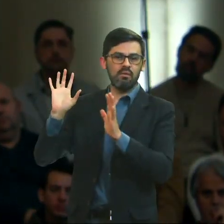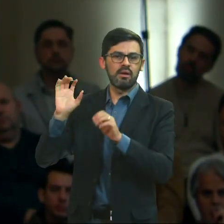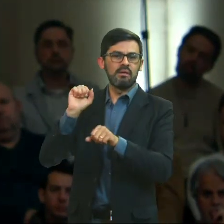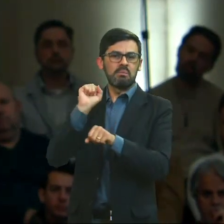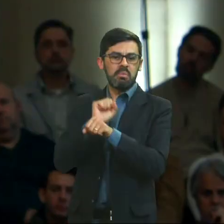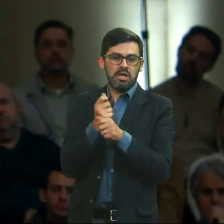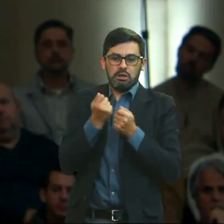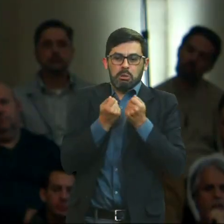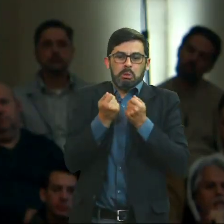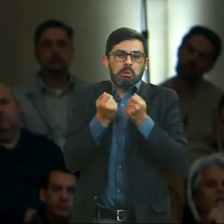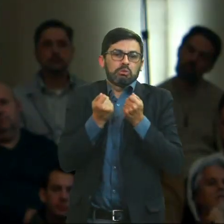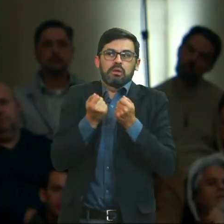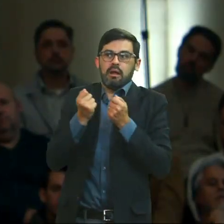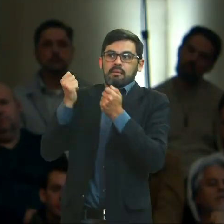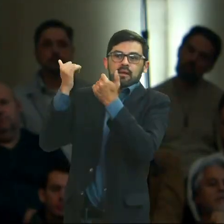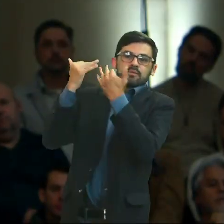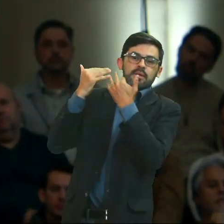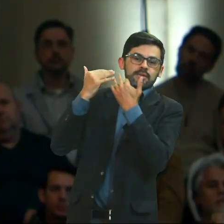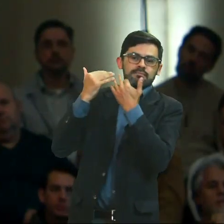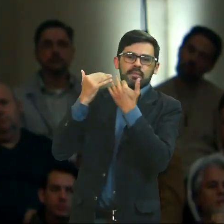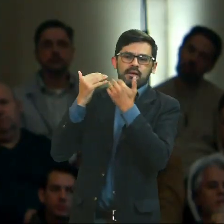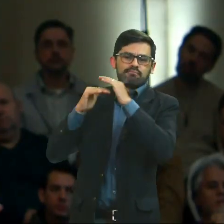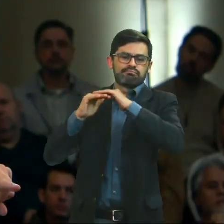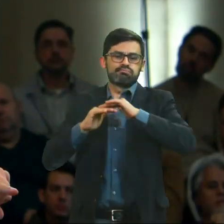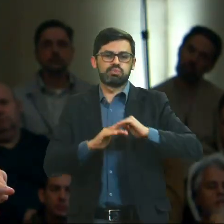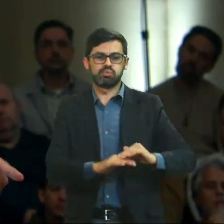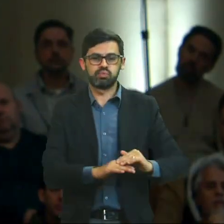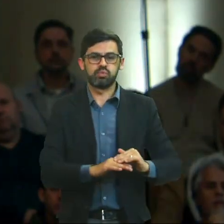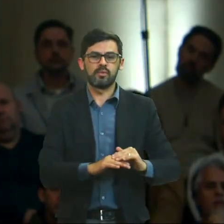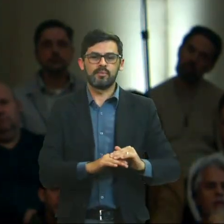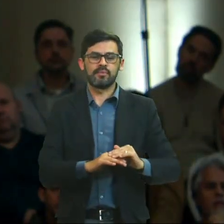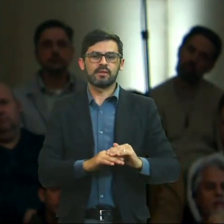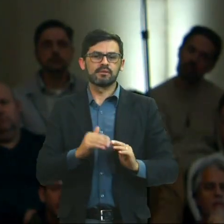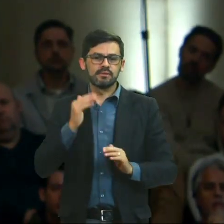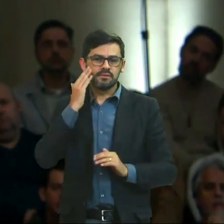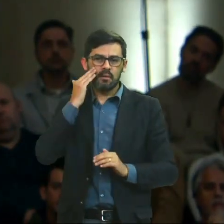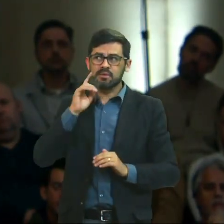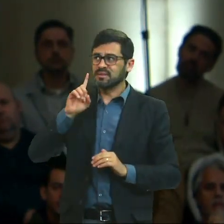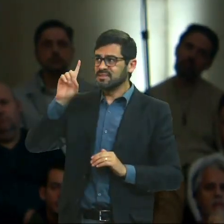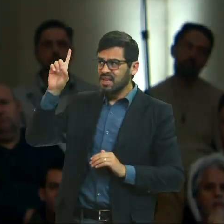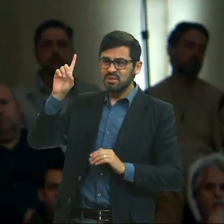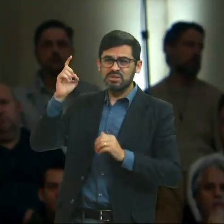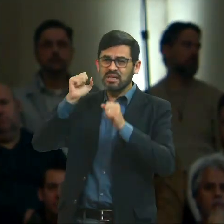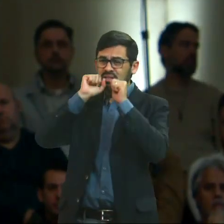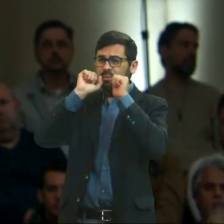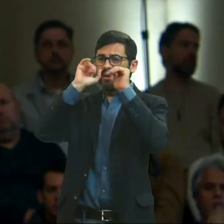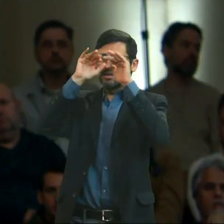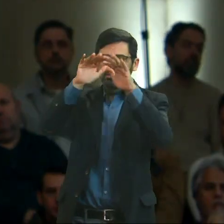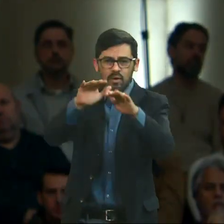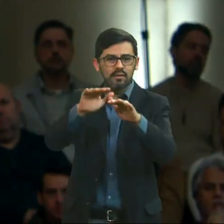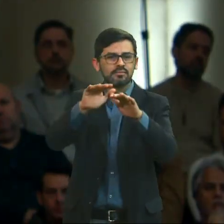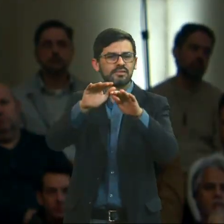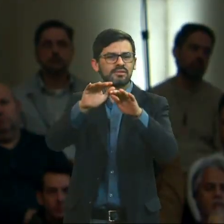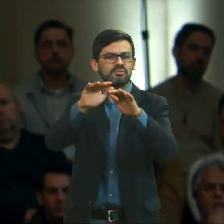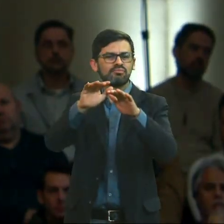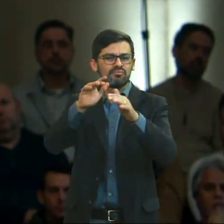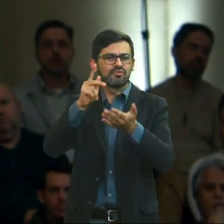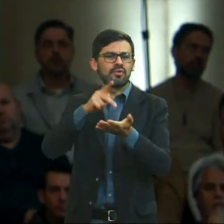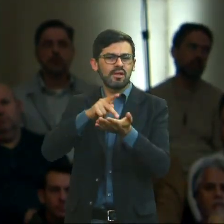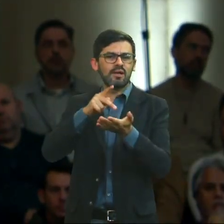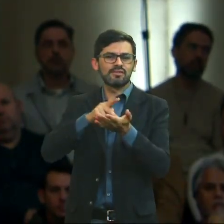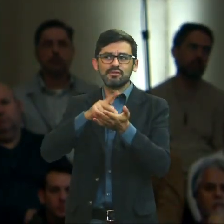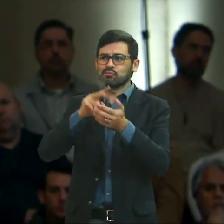de controlar as bênçãos. Você pode viver das migalhas, elas são suficientes para nos sustentar. A mulher cirofenícia comeu das migalhas e